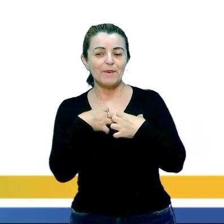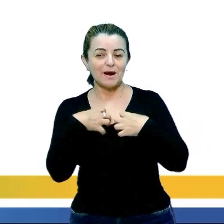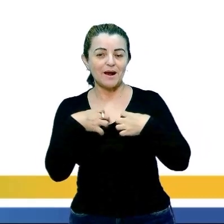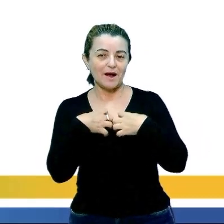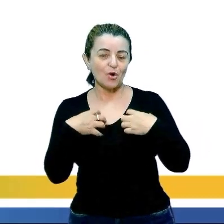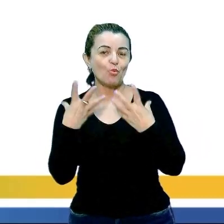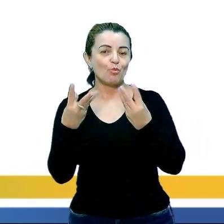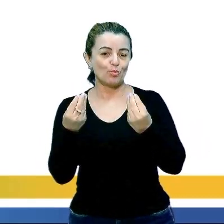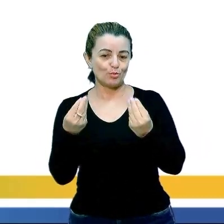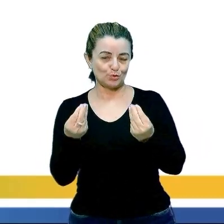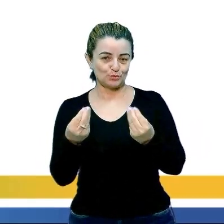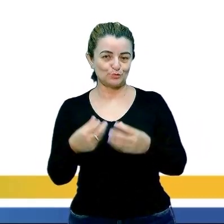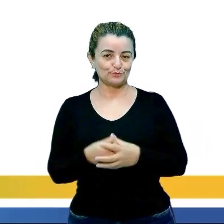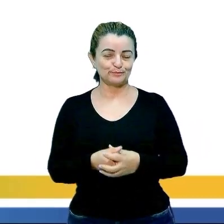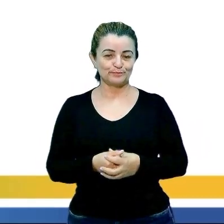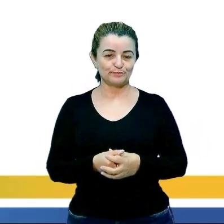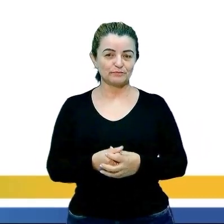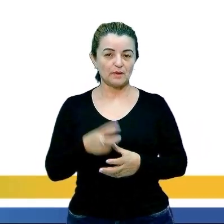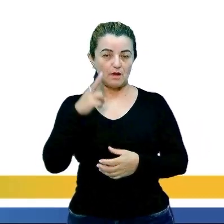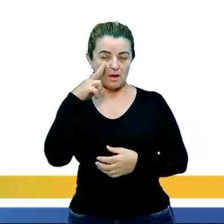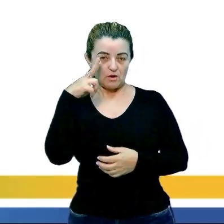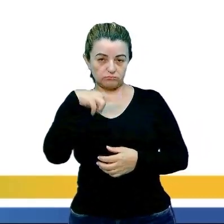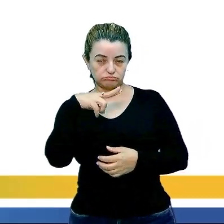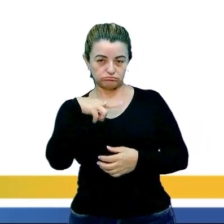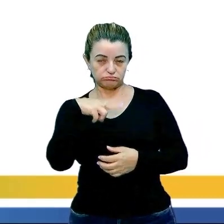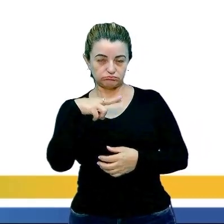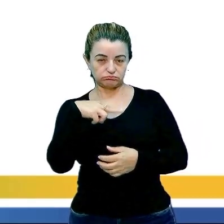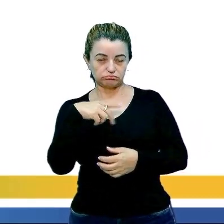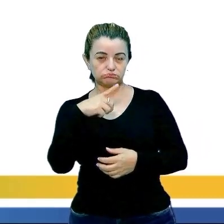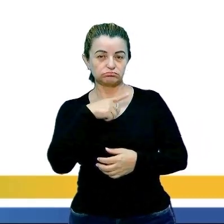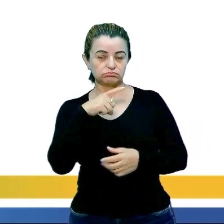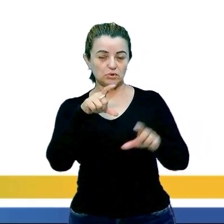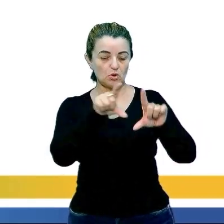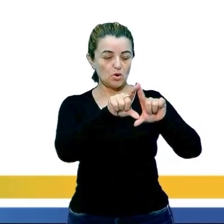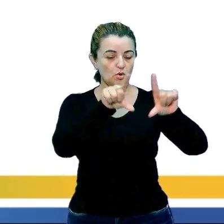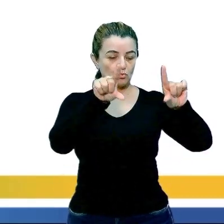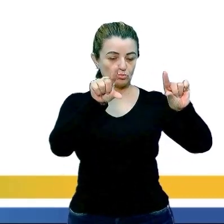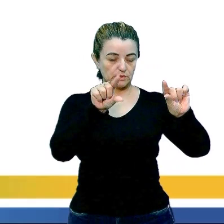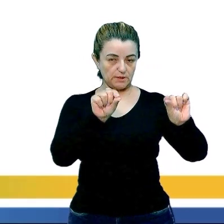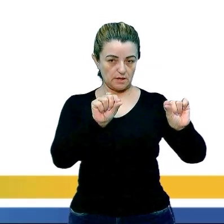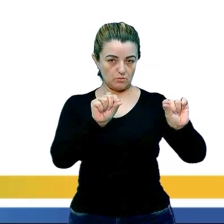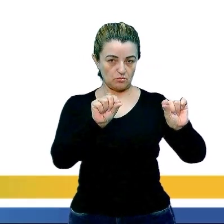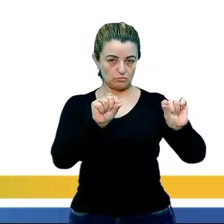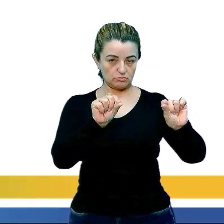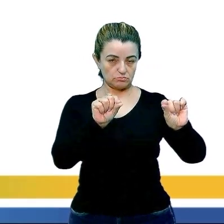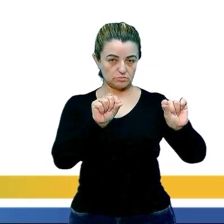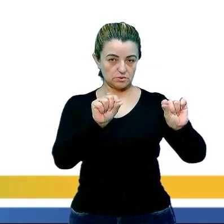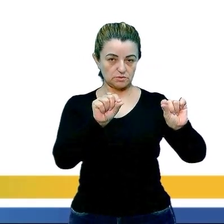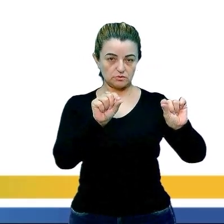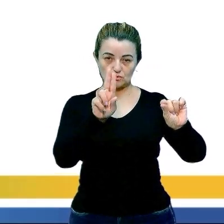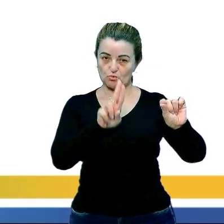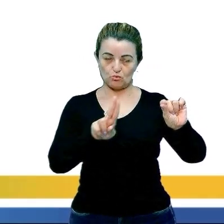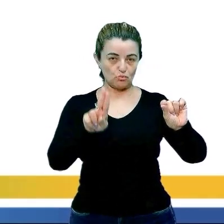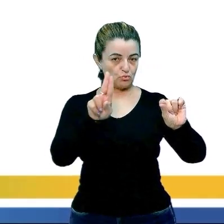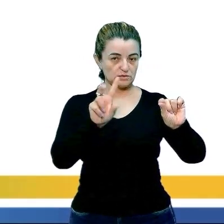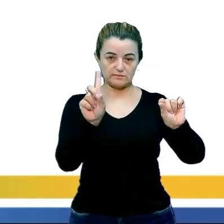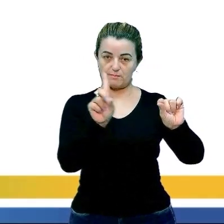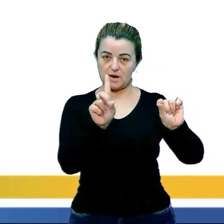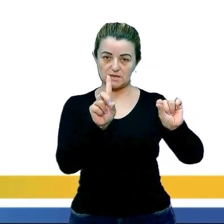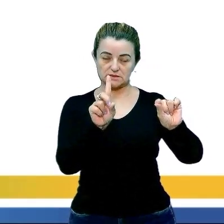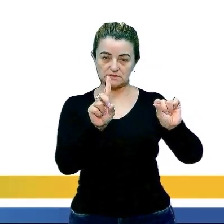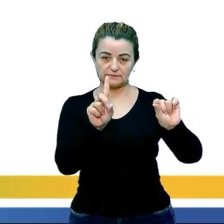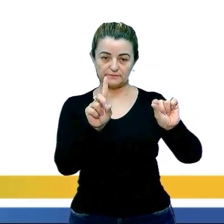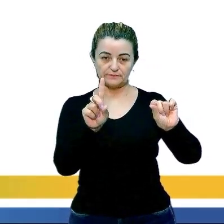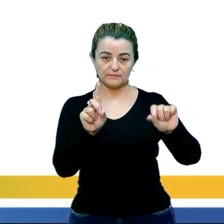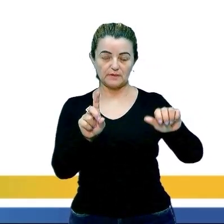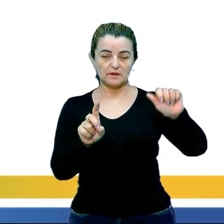até demais. Então, observa aí que eu já tenho um termo que entrou em desuso, um termo arcaico,